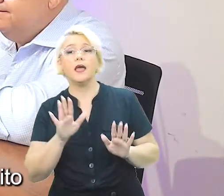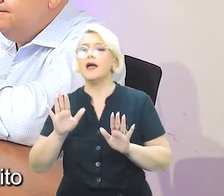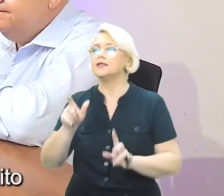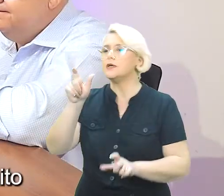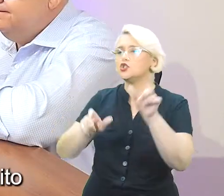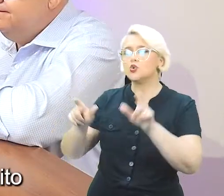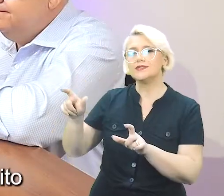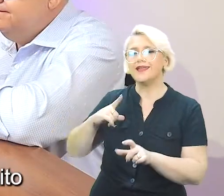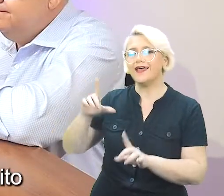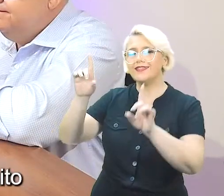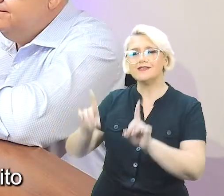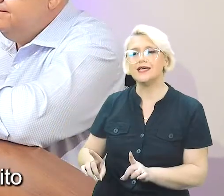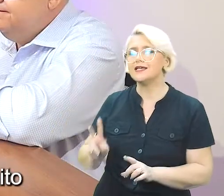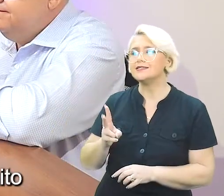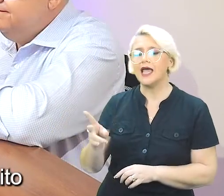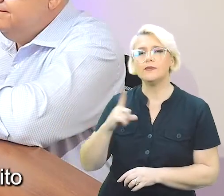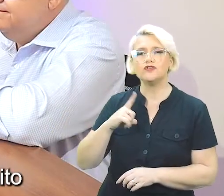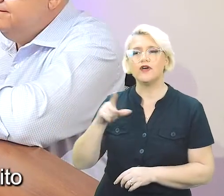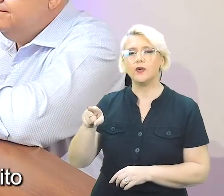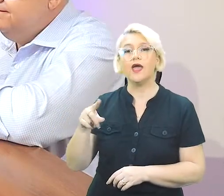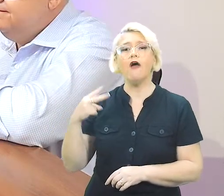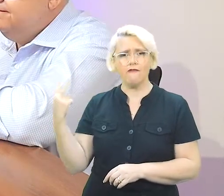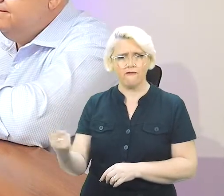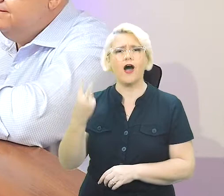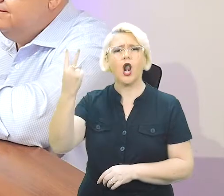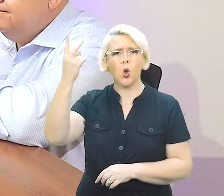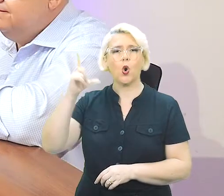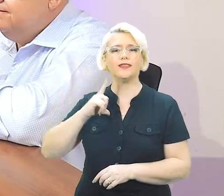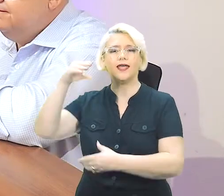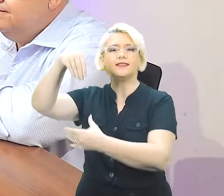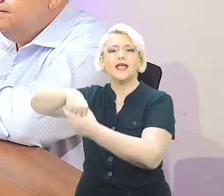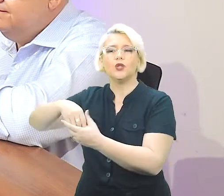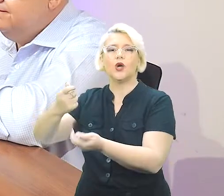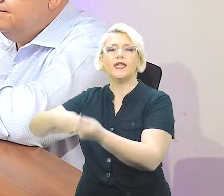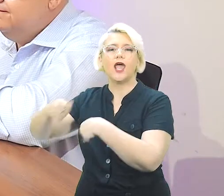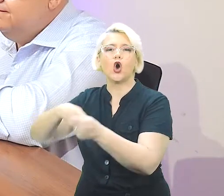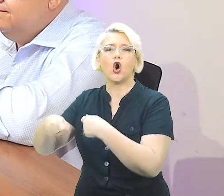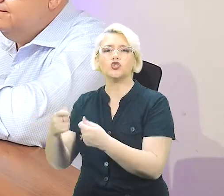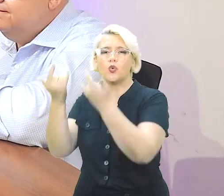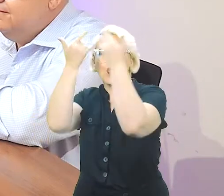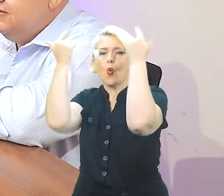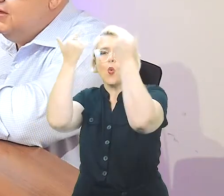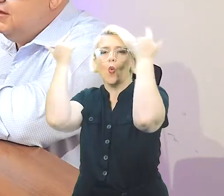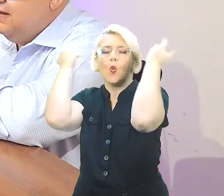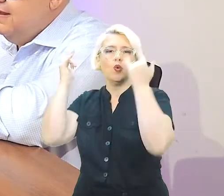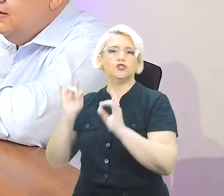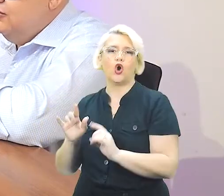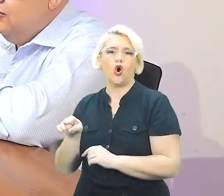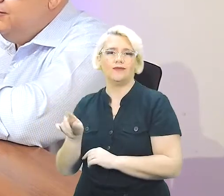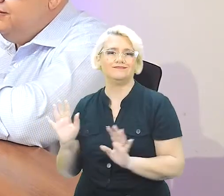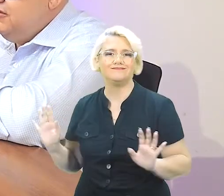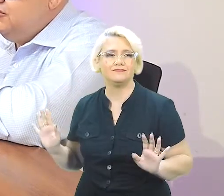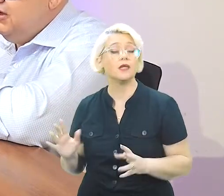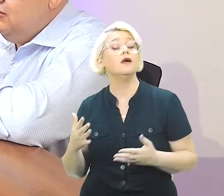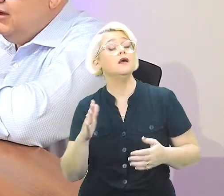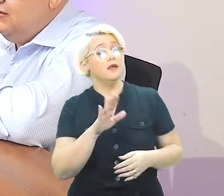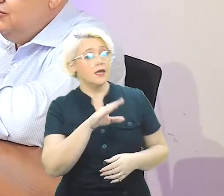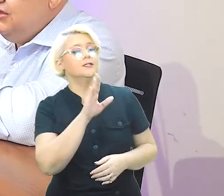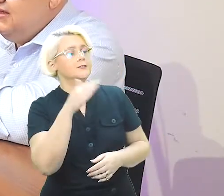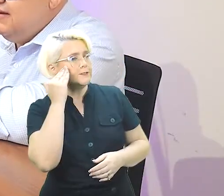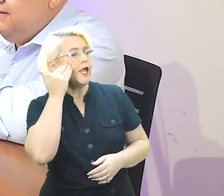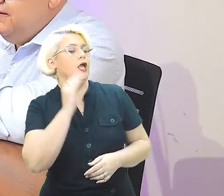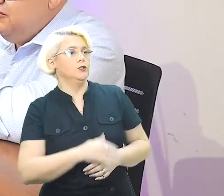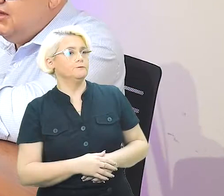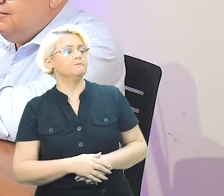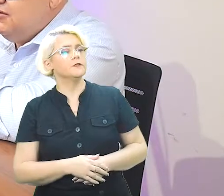sempre foram pessoas que valeram muito para aqueles que querem ganhar com a educação. Sei. Ô, professor, agora,